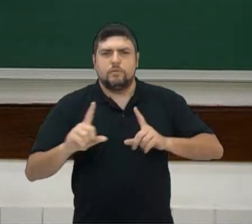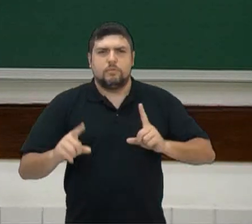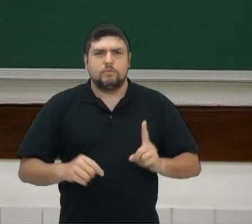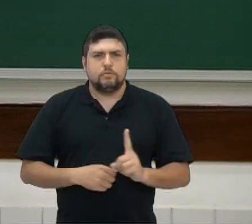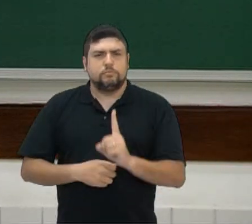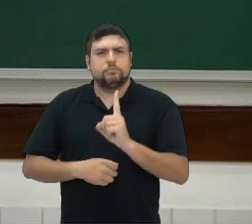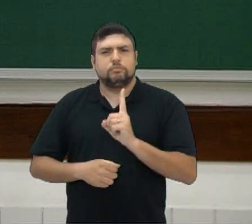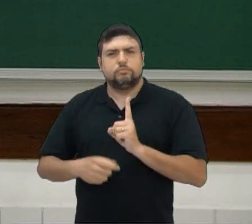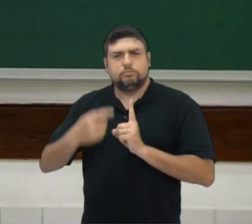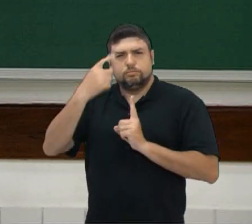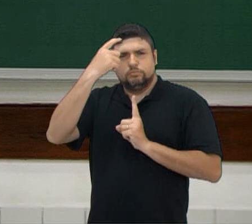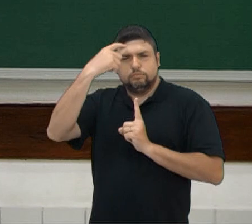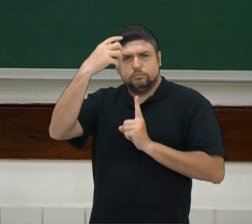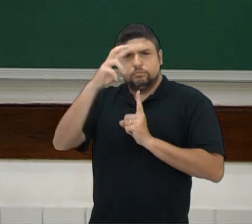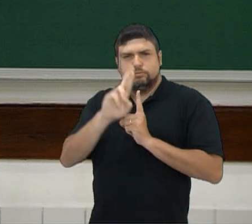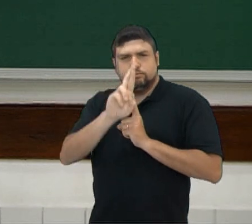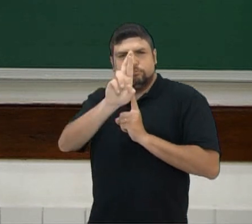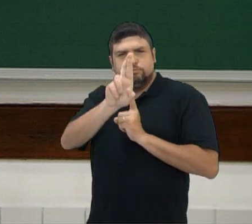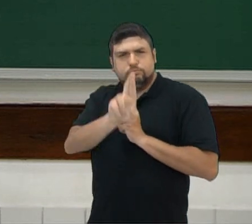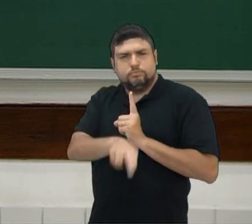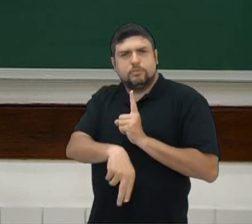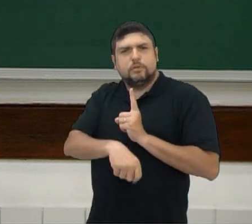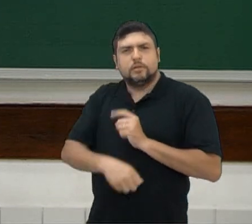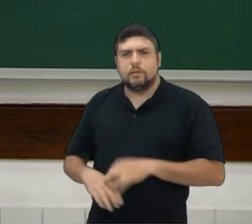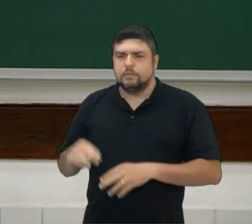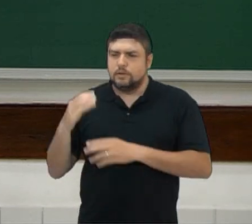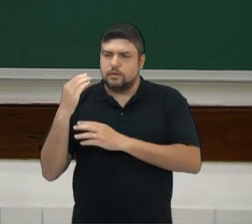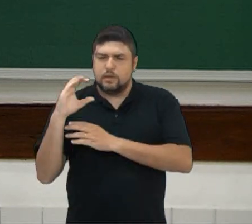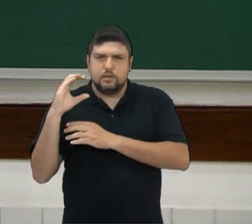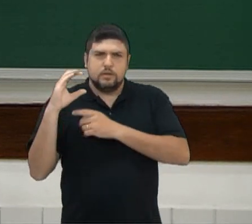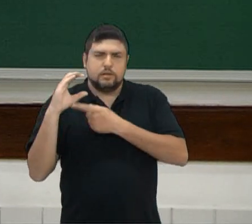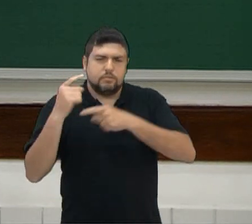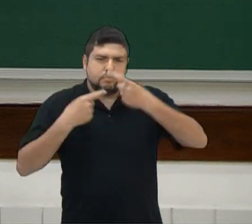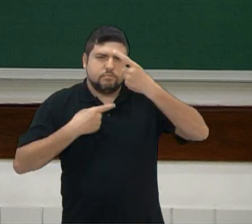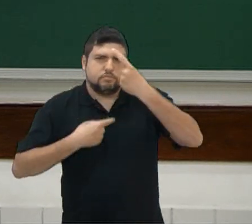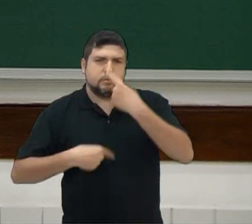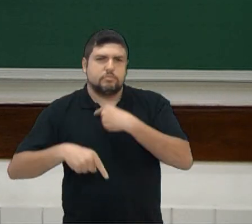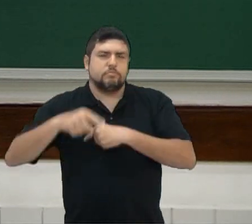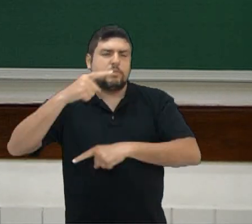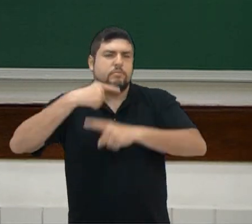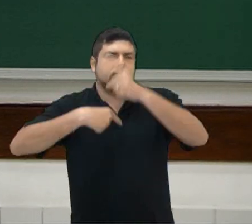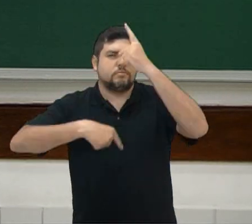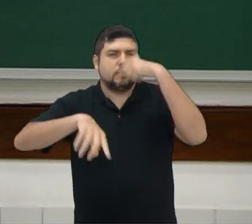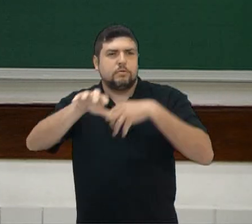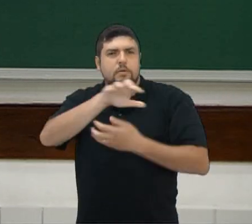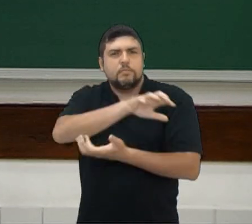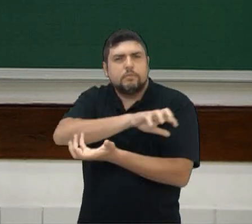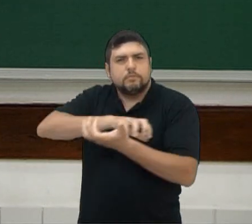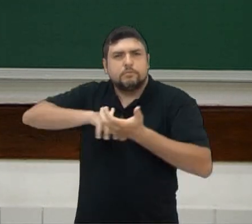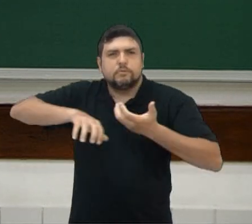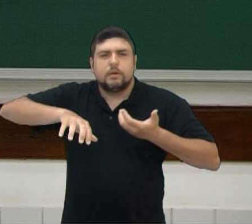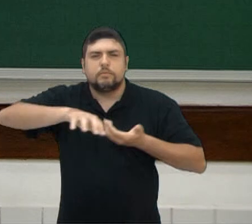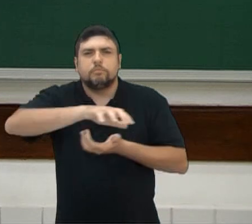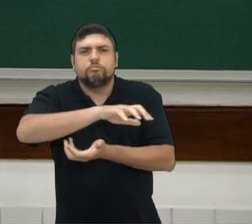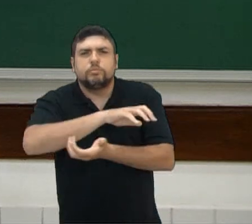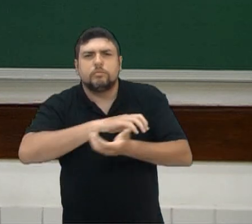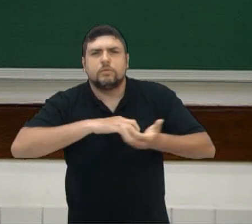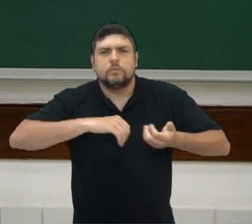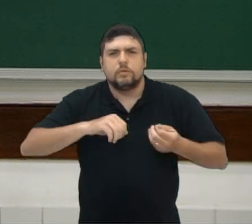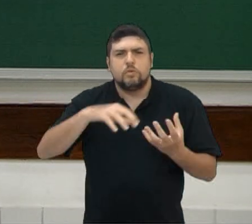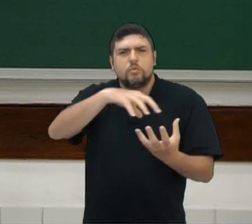o racional vai. Quando a ciência sobressai, revolucionar lá vai, mudando o